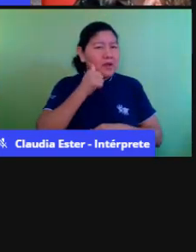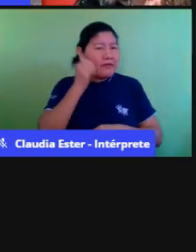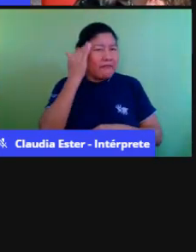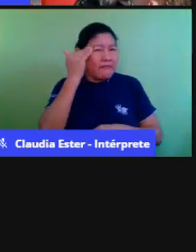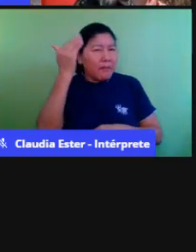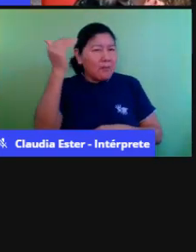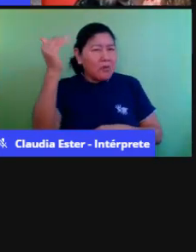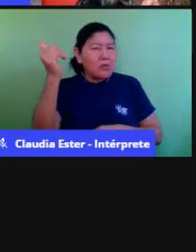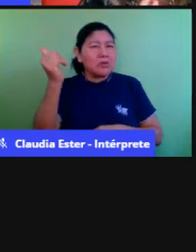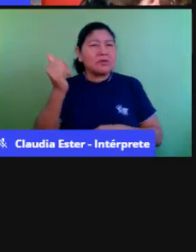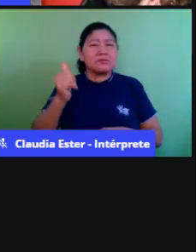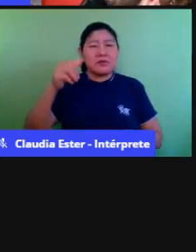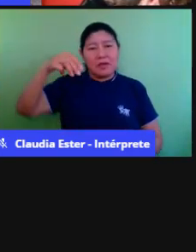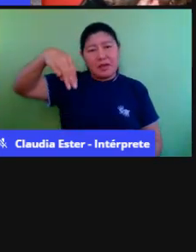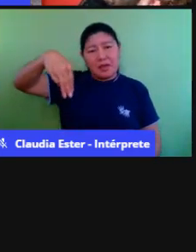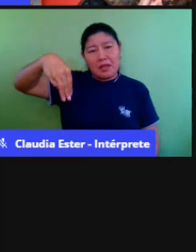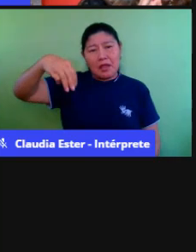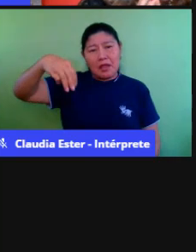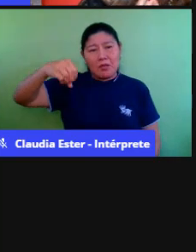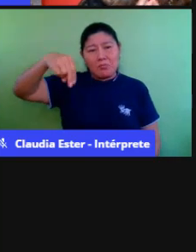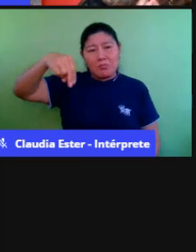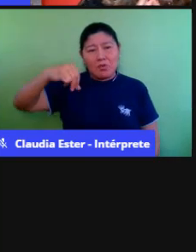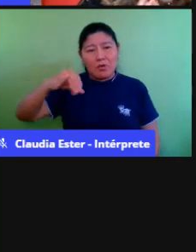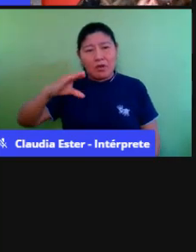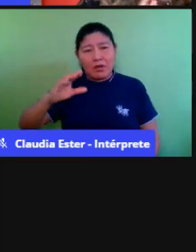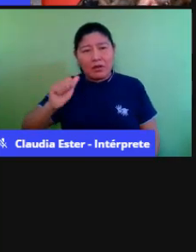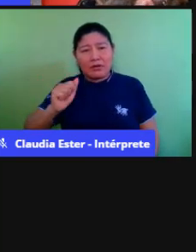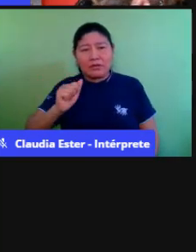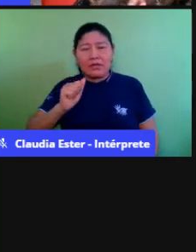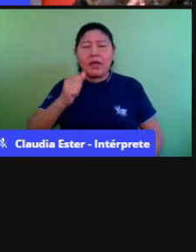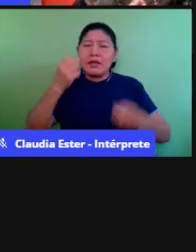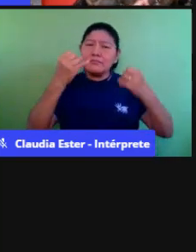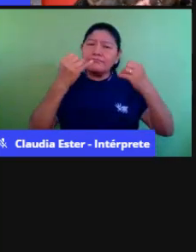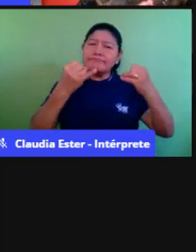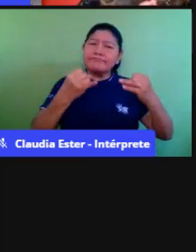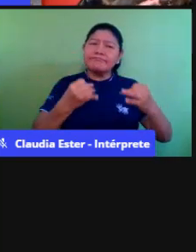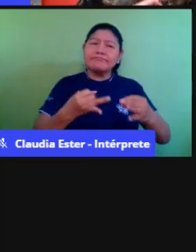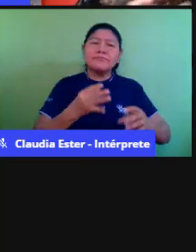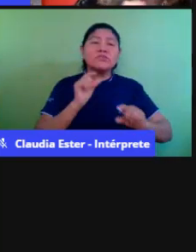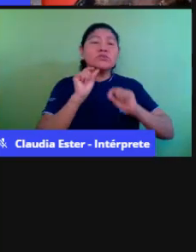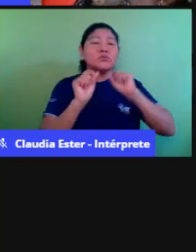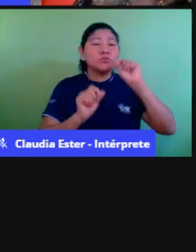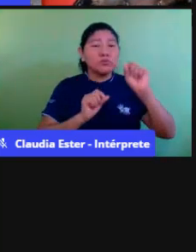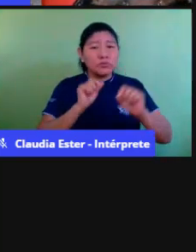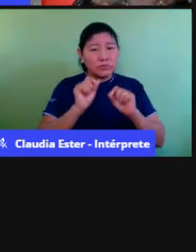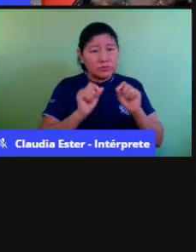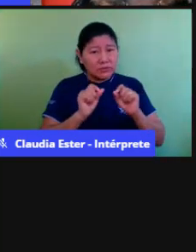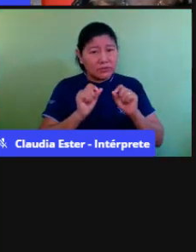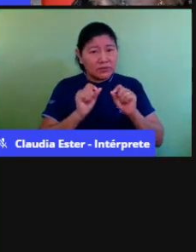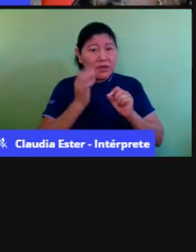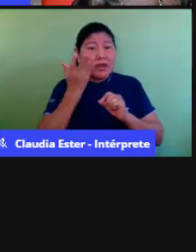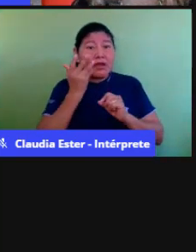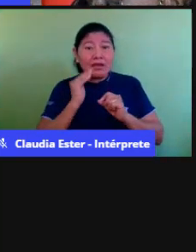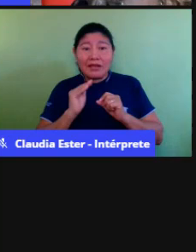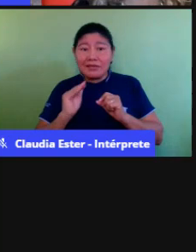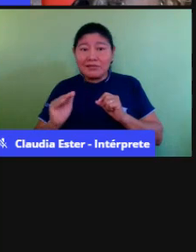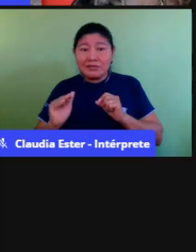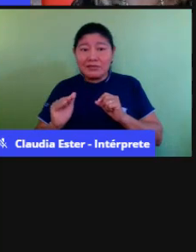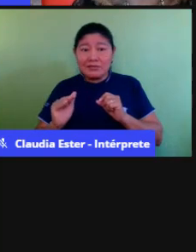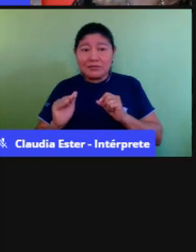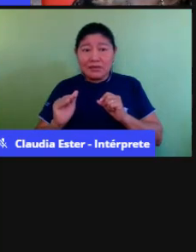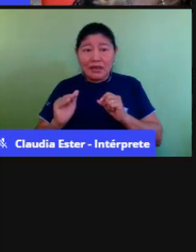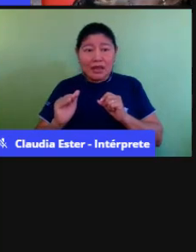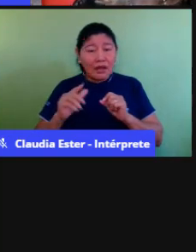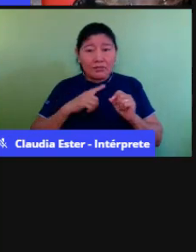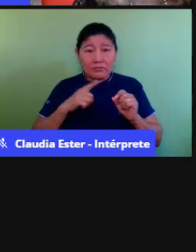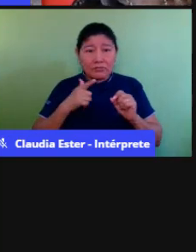doutora Mônica Caldas Eriberg, ela diz o seguinte, que as crianças não têm corpo, elas são